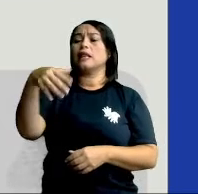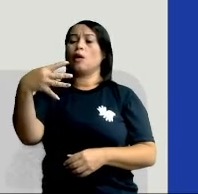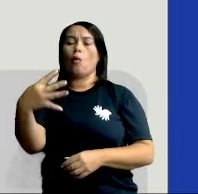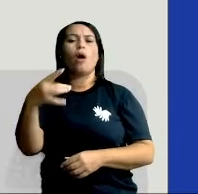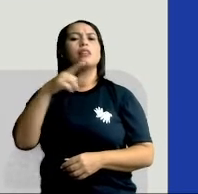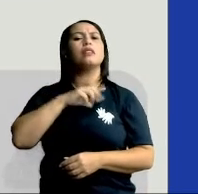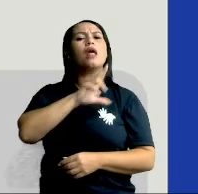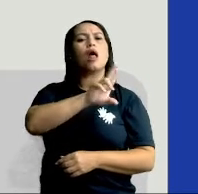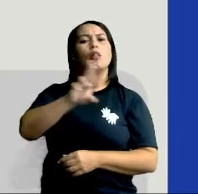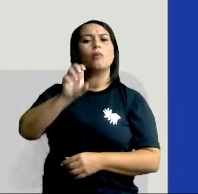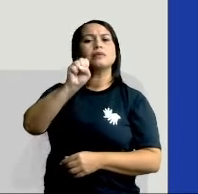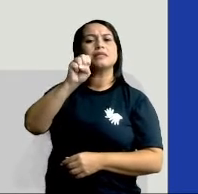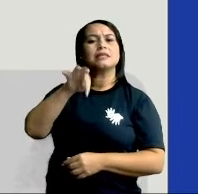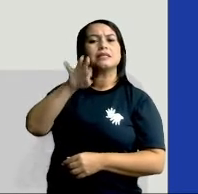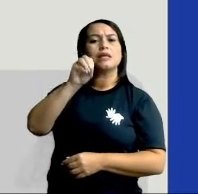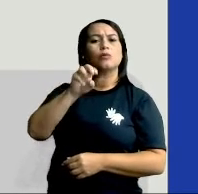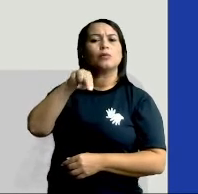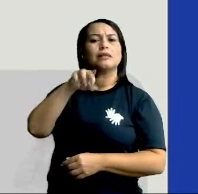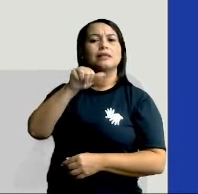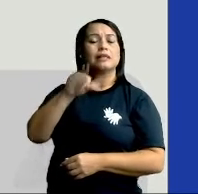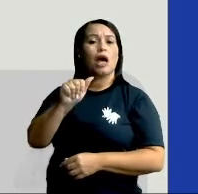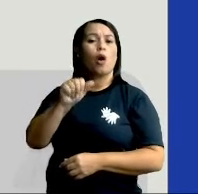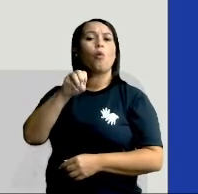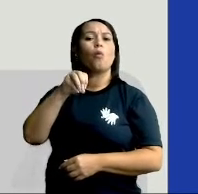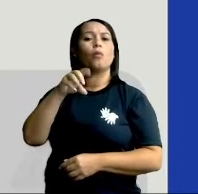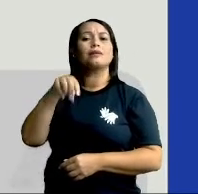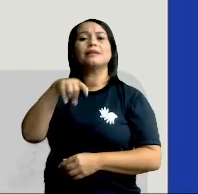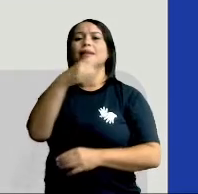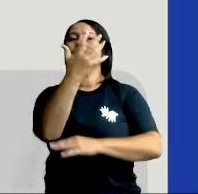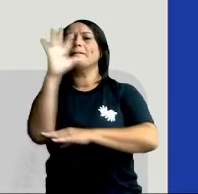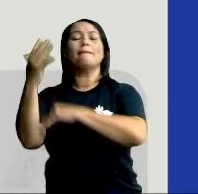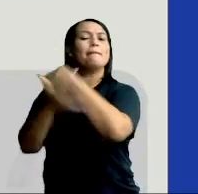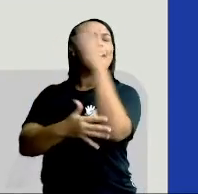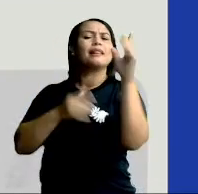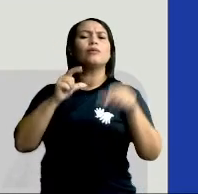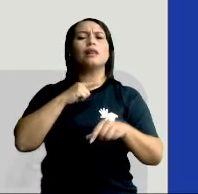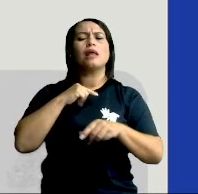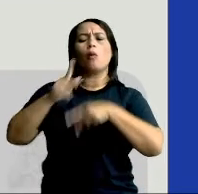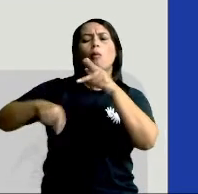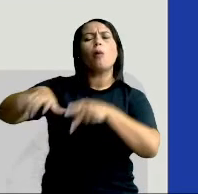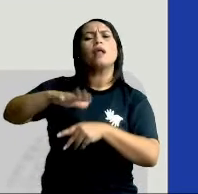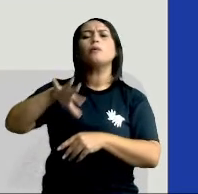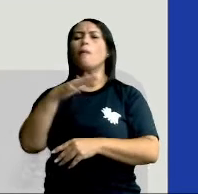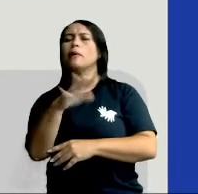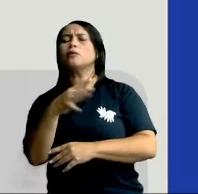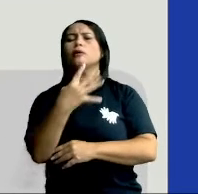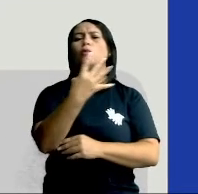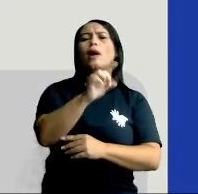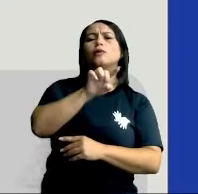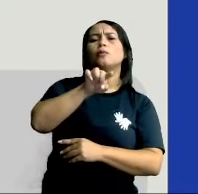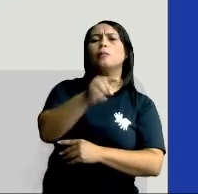denominada Santo Antão da Mata, quando já tinha uma população estimada de